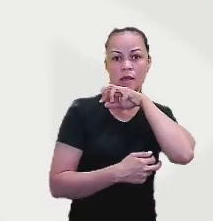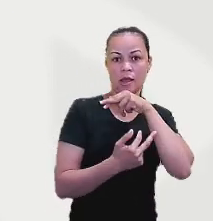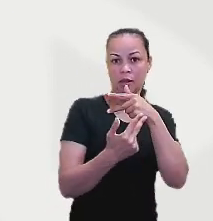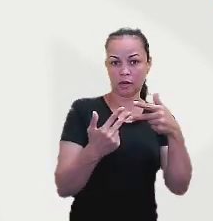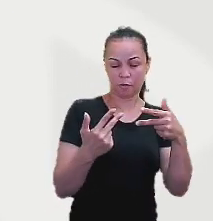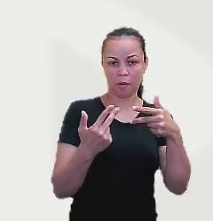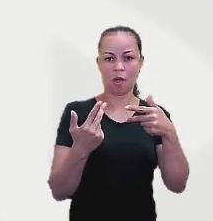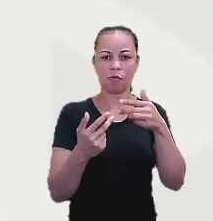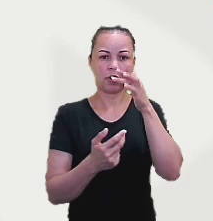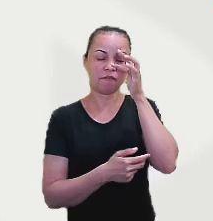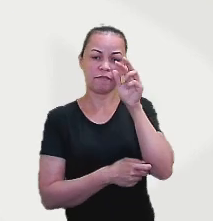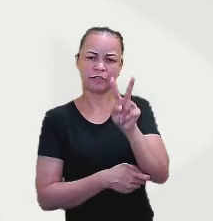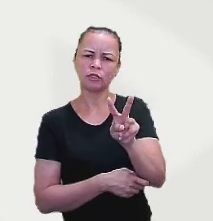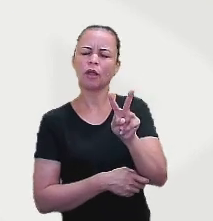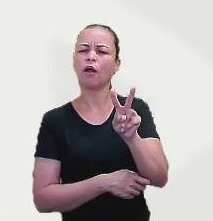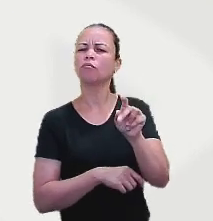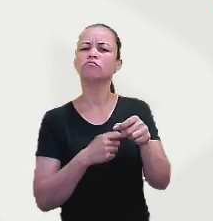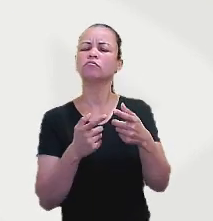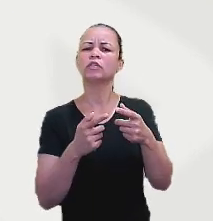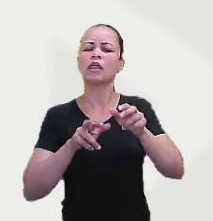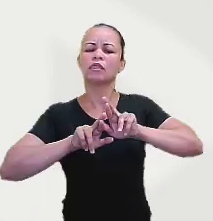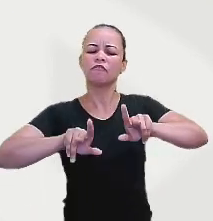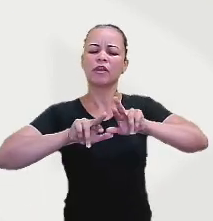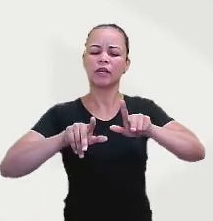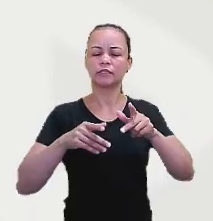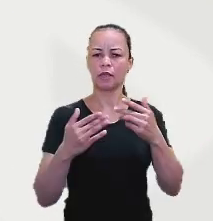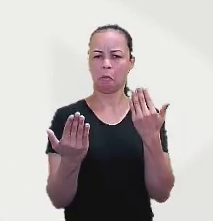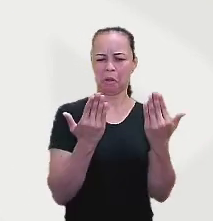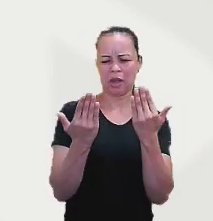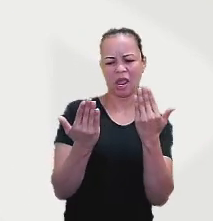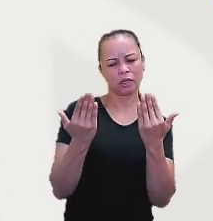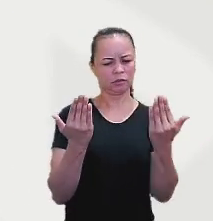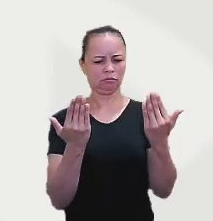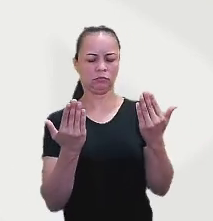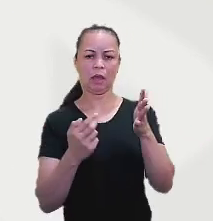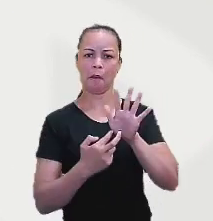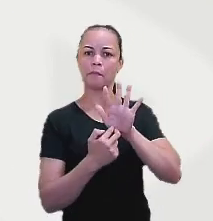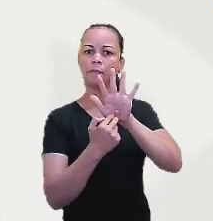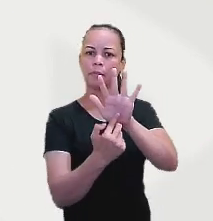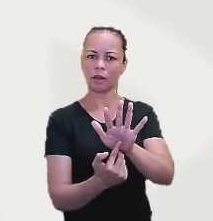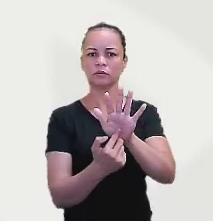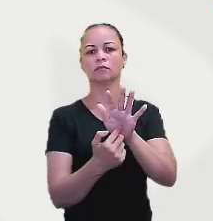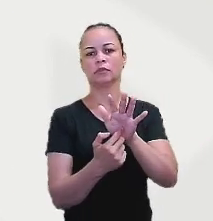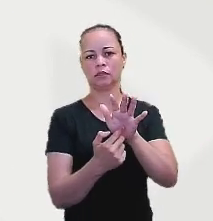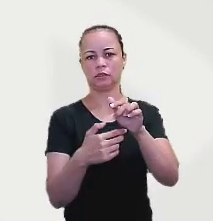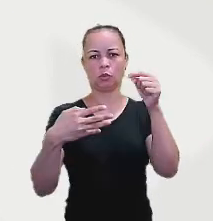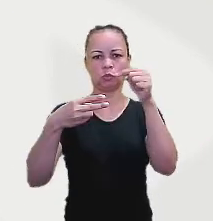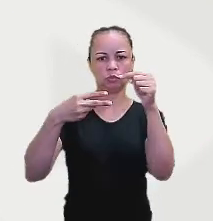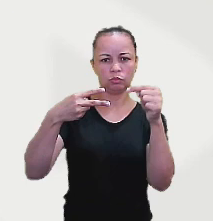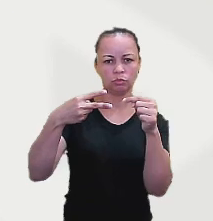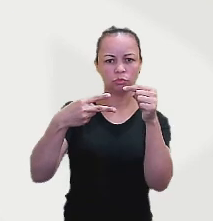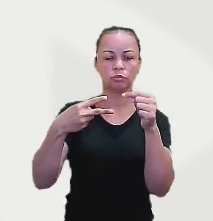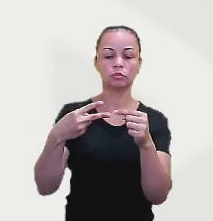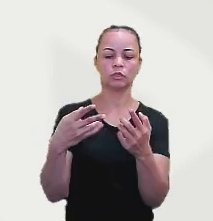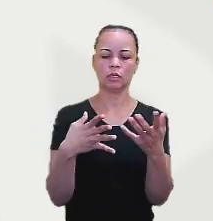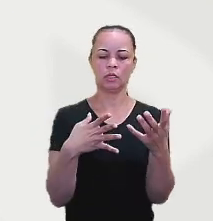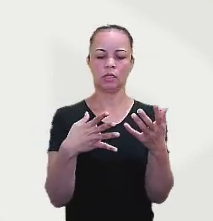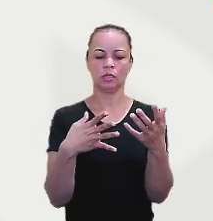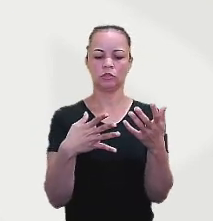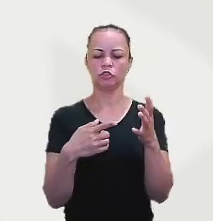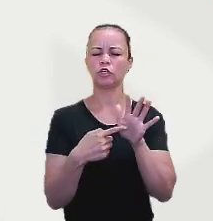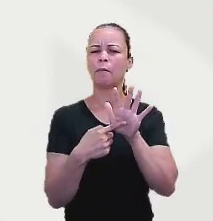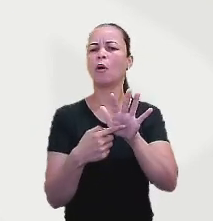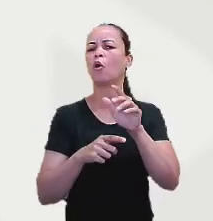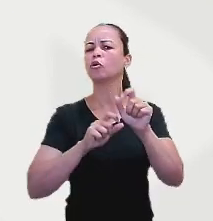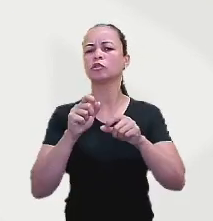célula vegetal. Que elas se diferenciam já pela aparência dela, já pela apresentação dela. O cartão de visita dela já nos